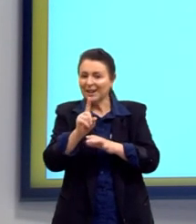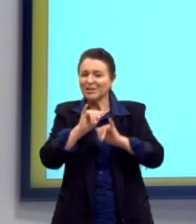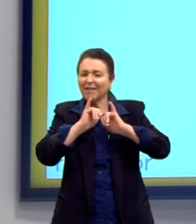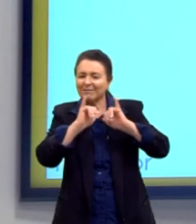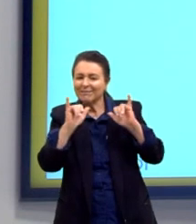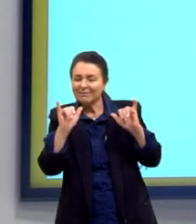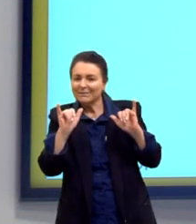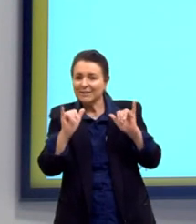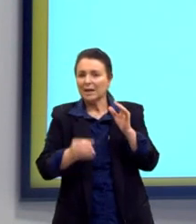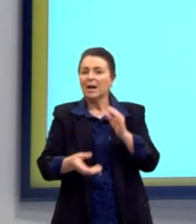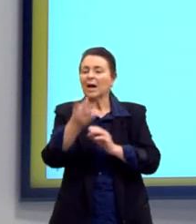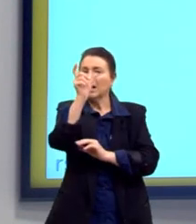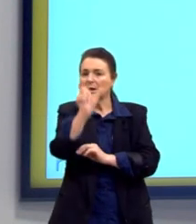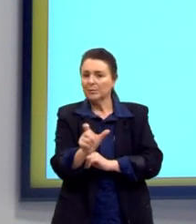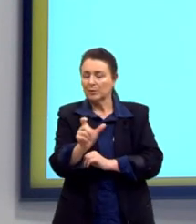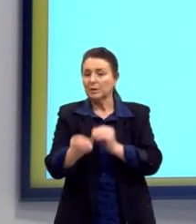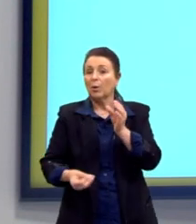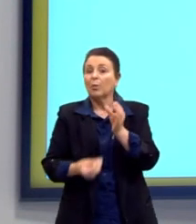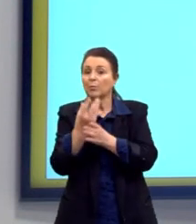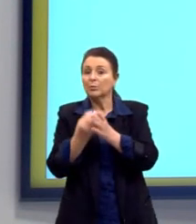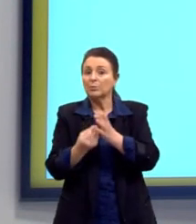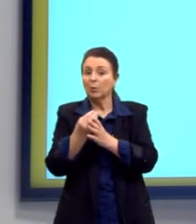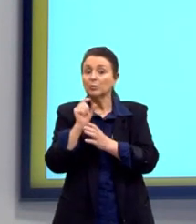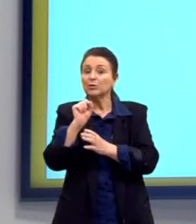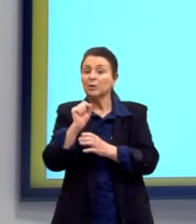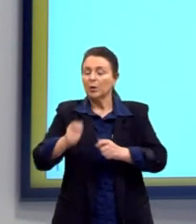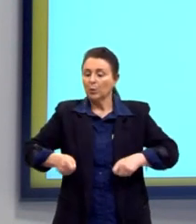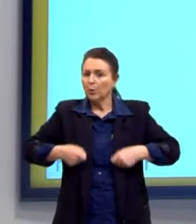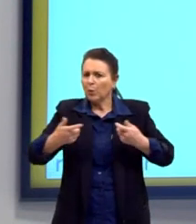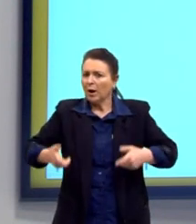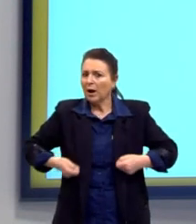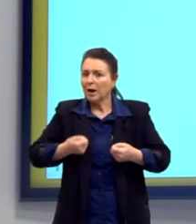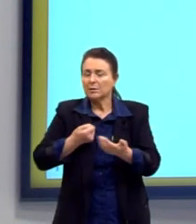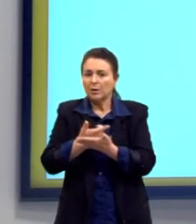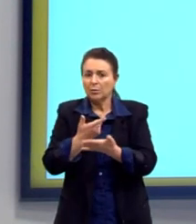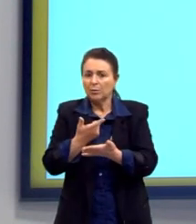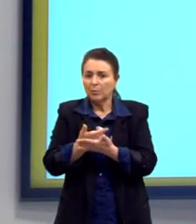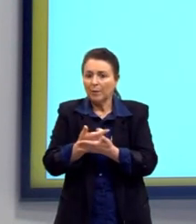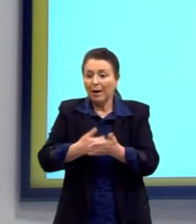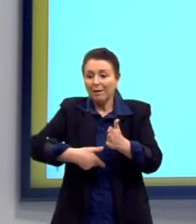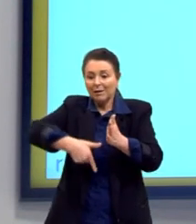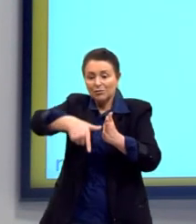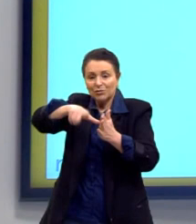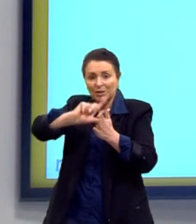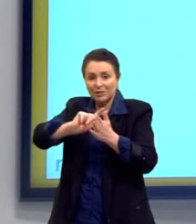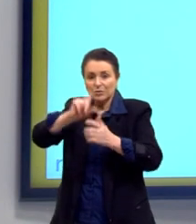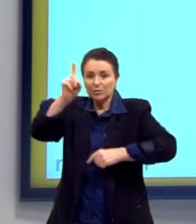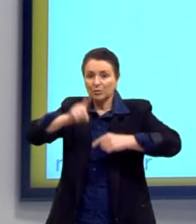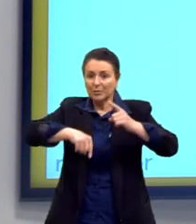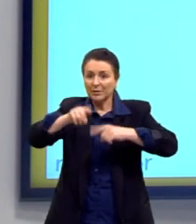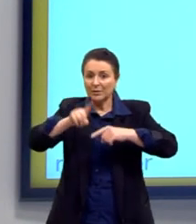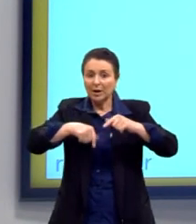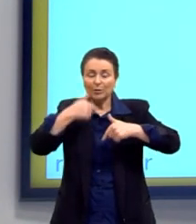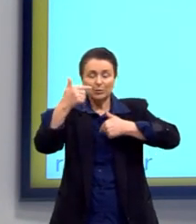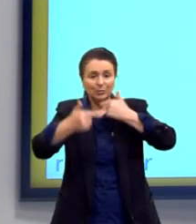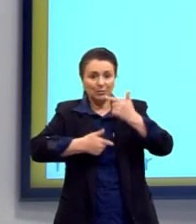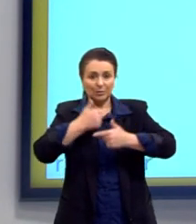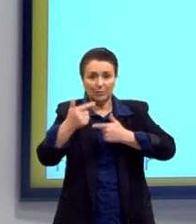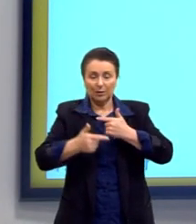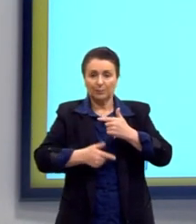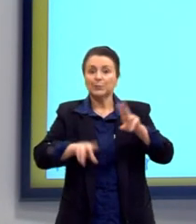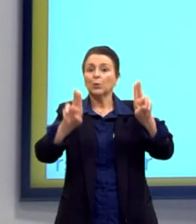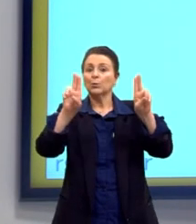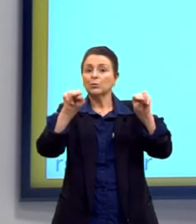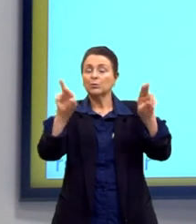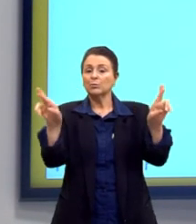entendimento do consumo é que a produção do Consumidor hoje procede a produção dos bens e dos serviços o